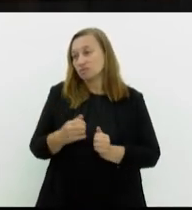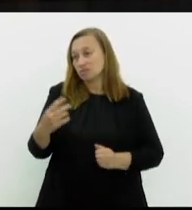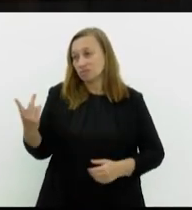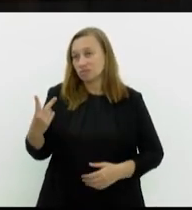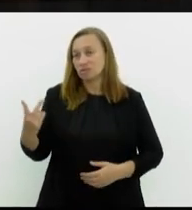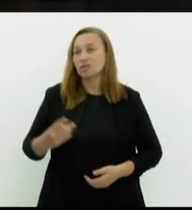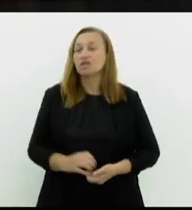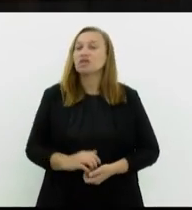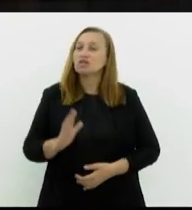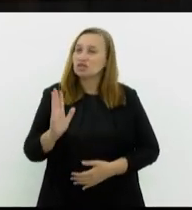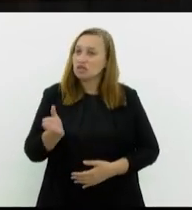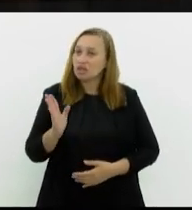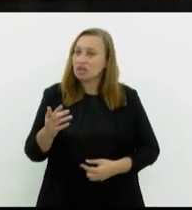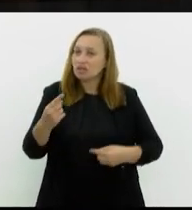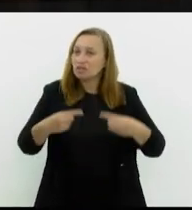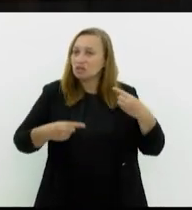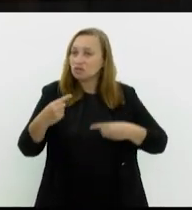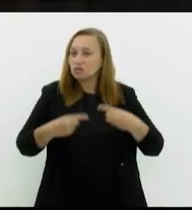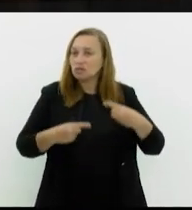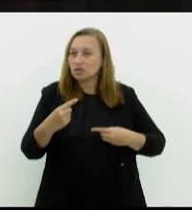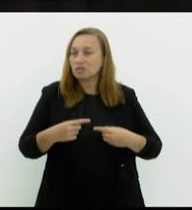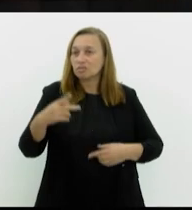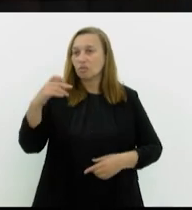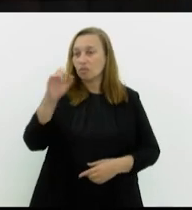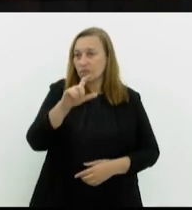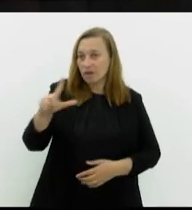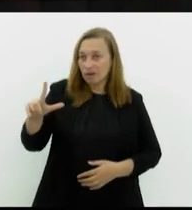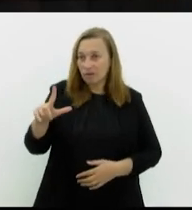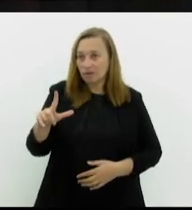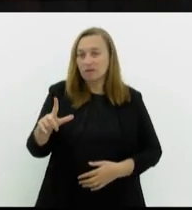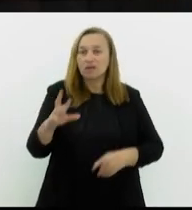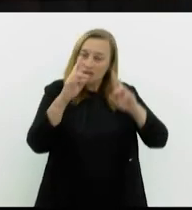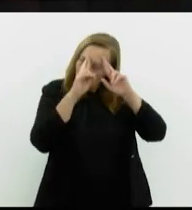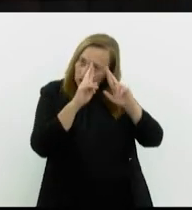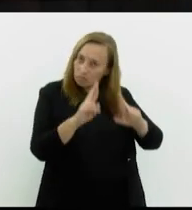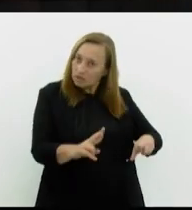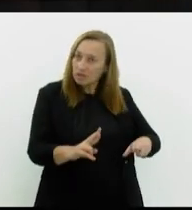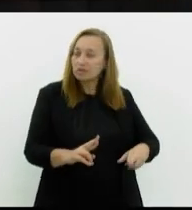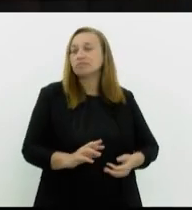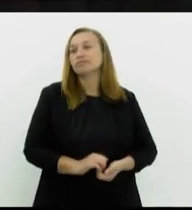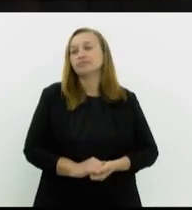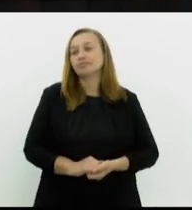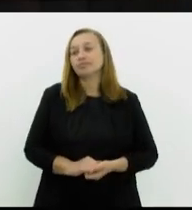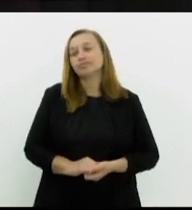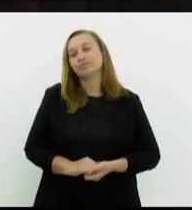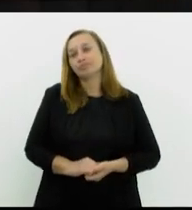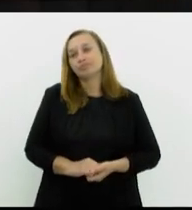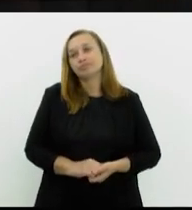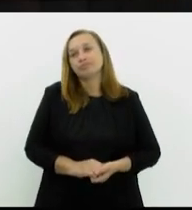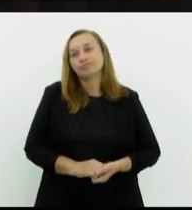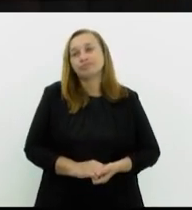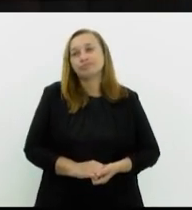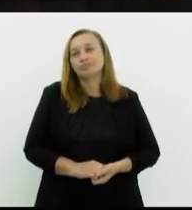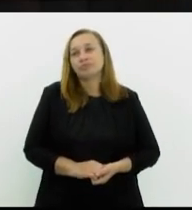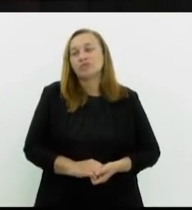Já tive embates com o deputado Pobel e nos respeitamos. E assim,